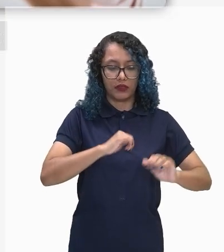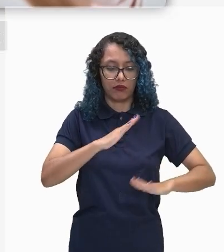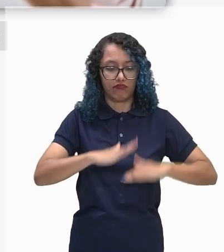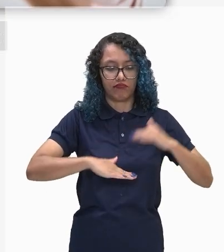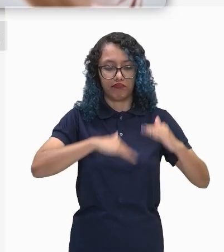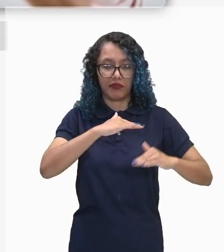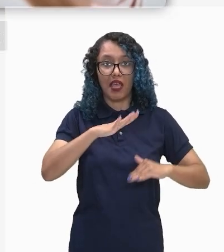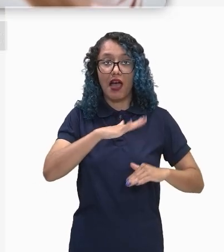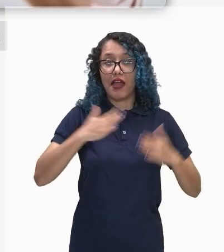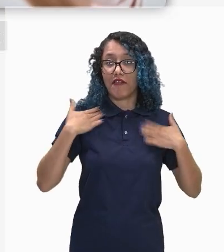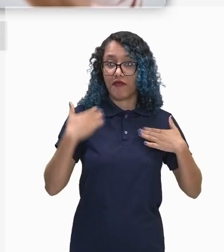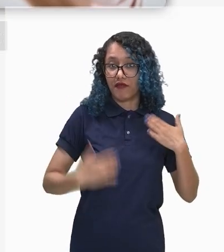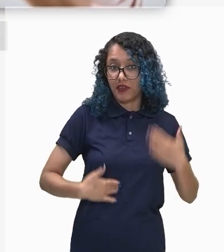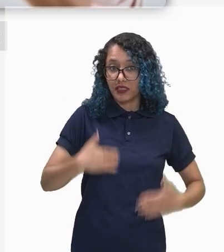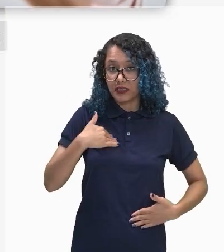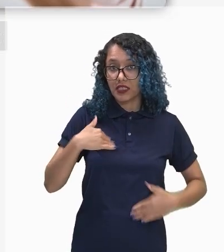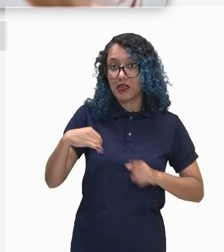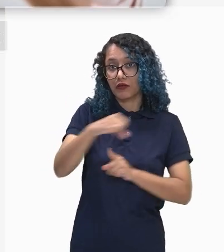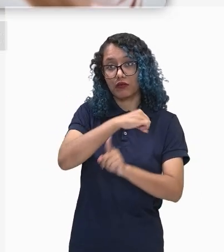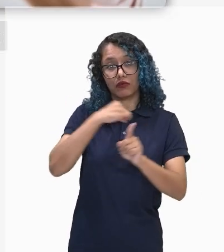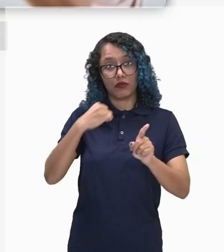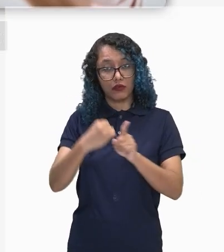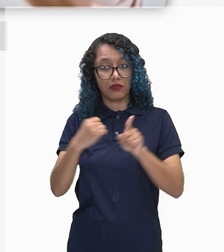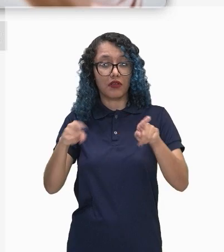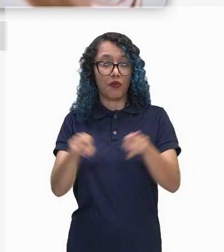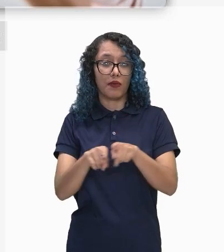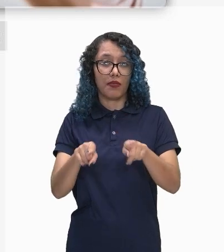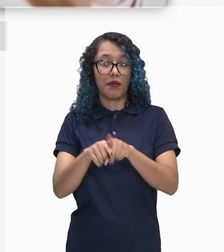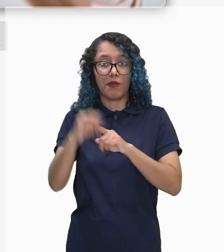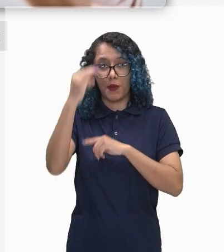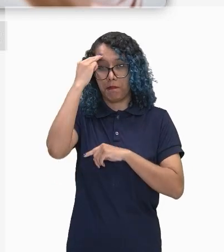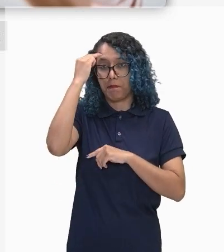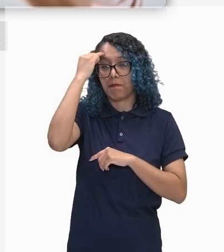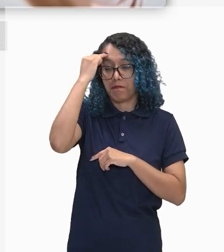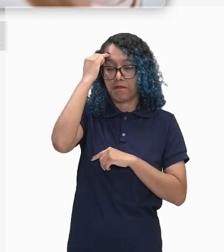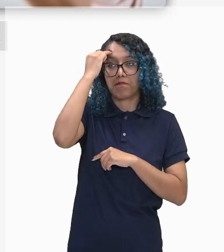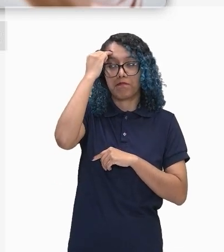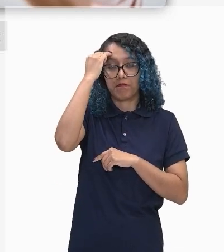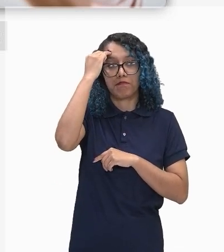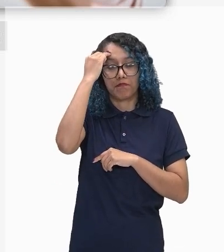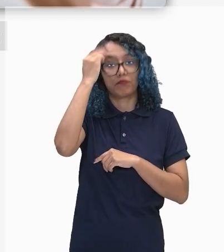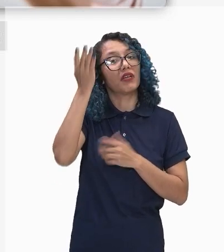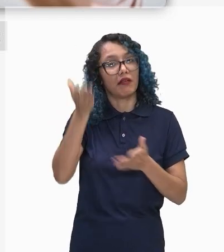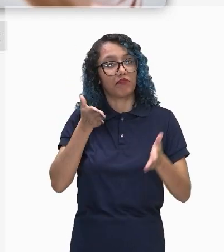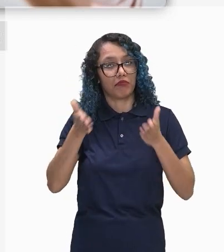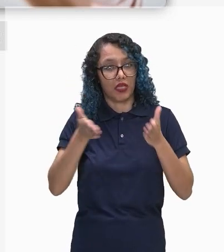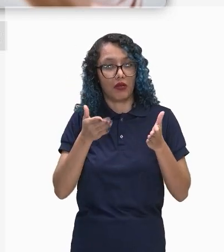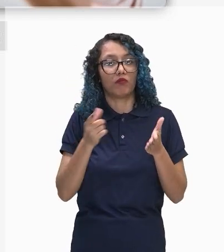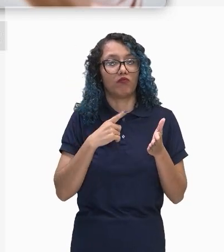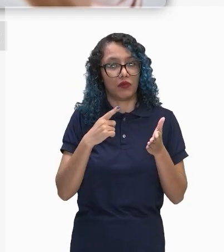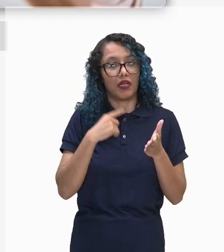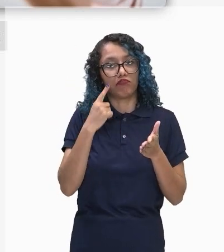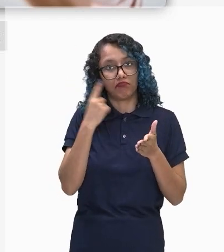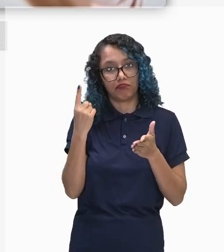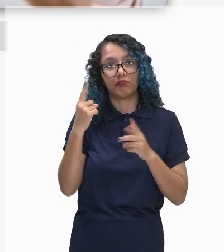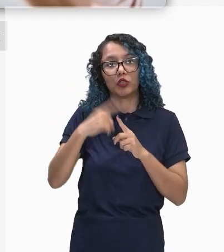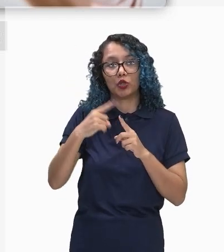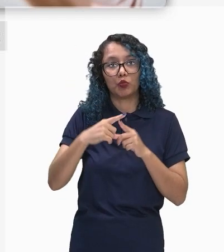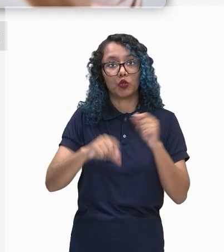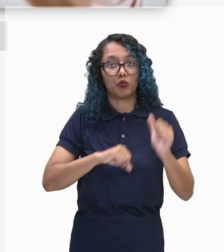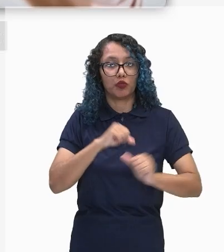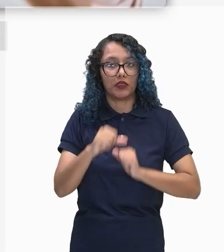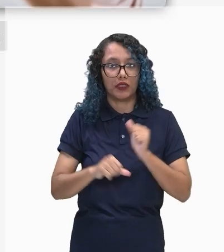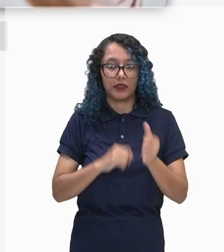e mental. Então você percebe que durante a puberdade, né, a gente vai observar aí algumas mudanças físicas,